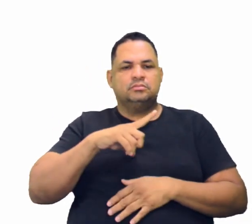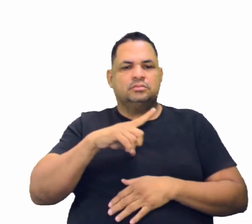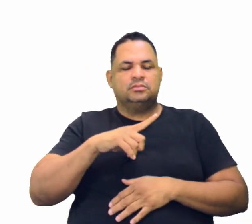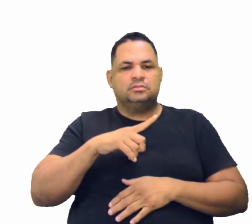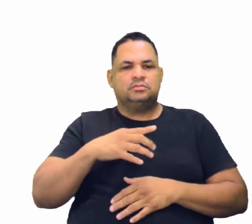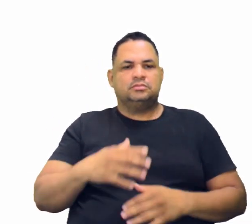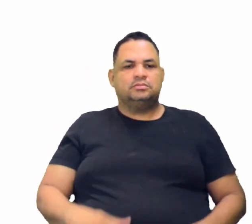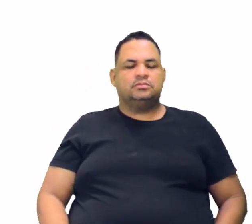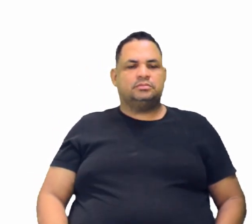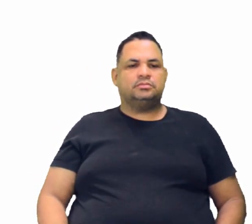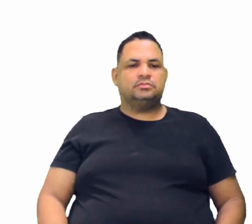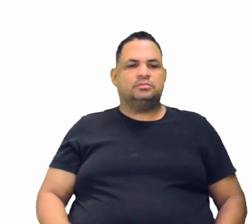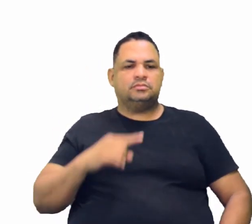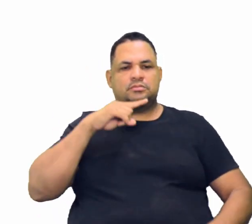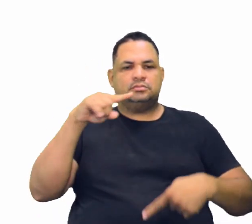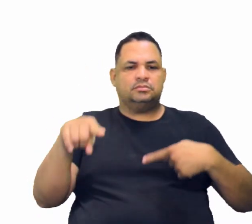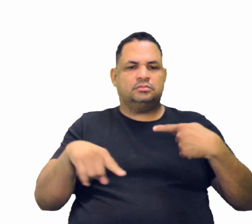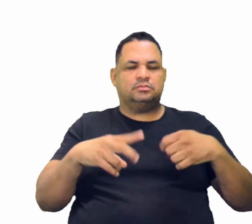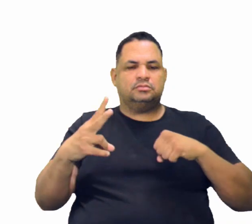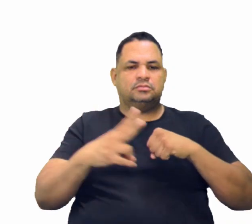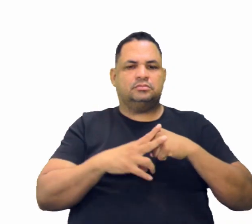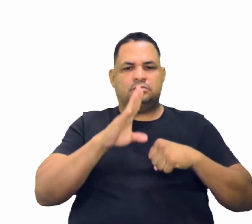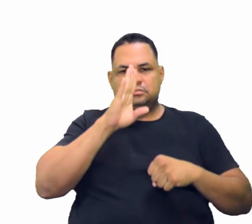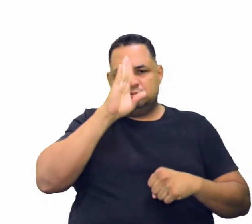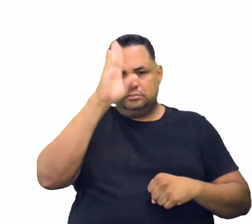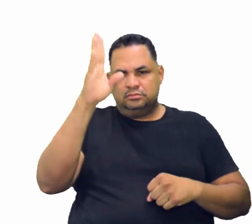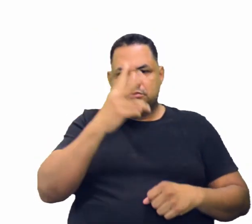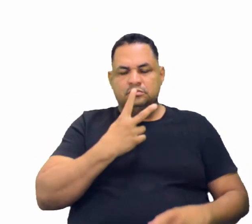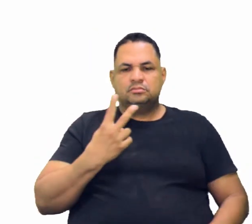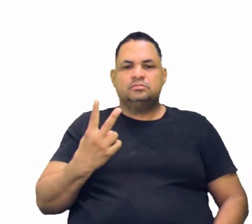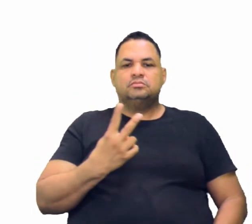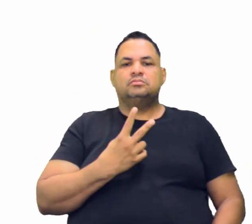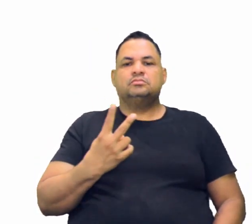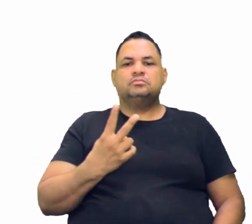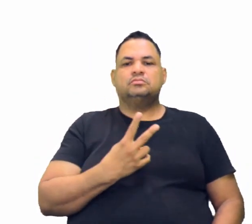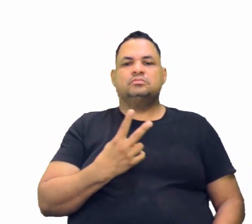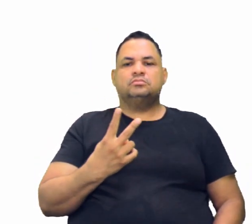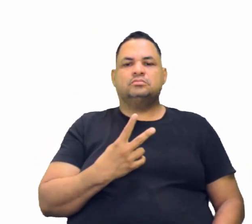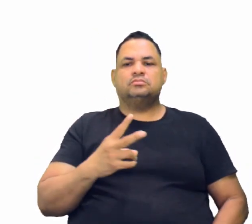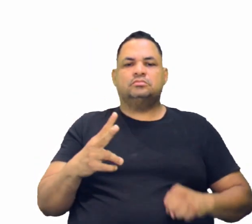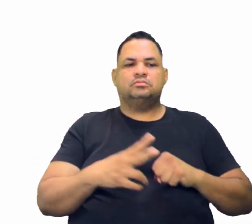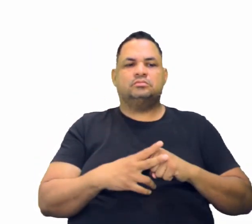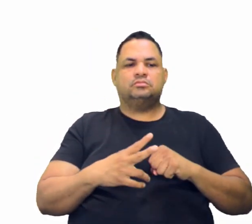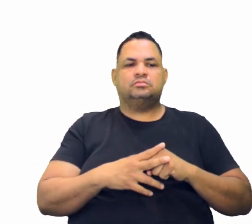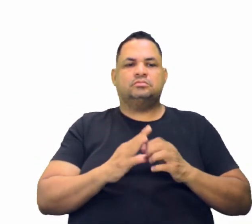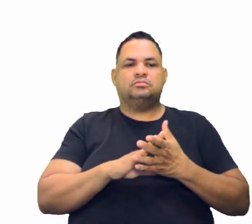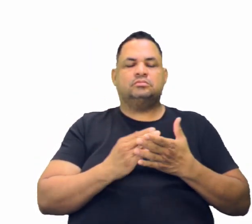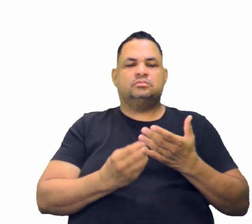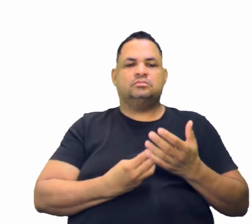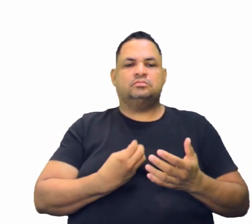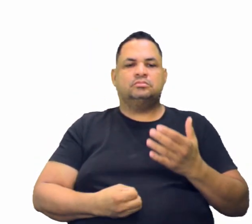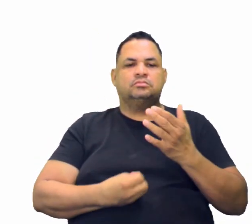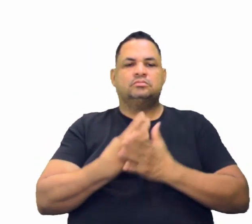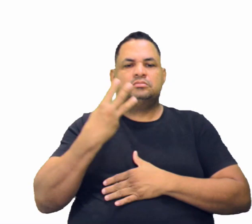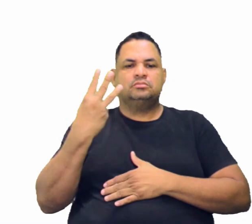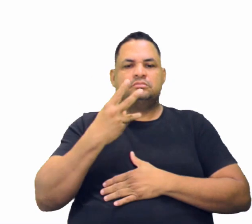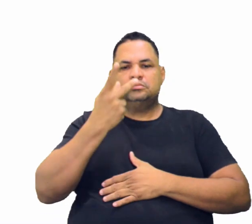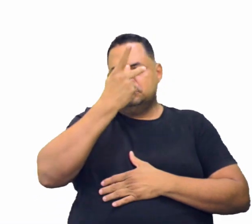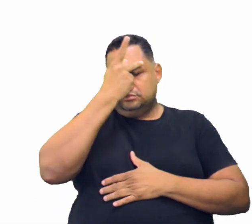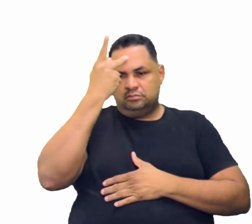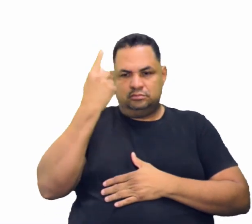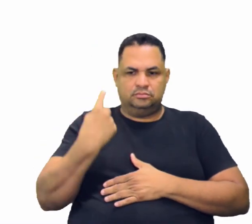preste atenção, o papel de verbo principal, ambos os verbos devem aparecer na